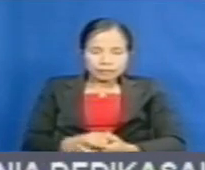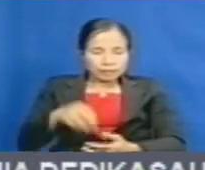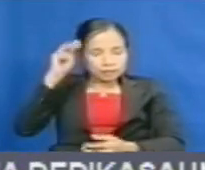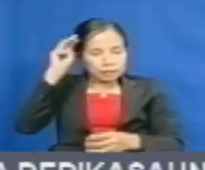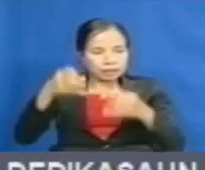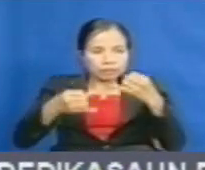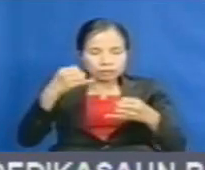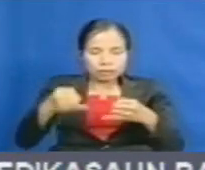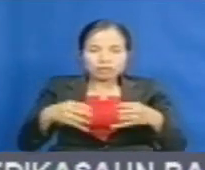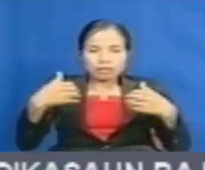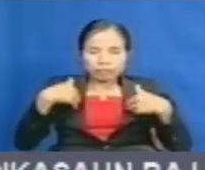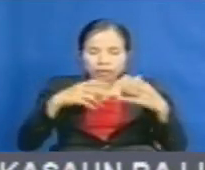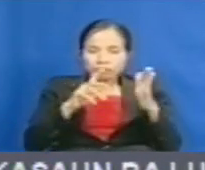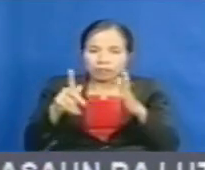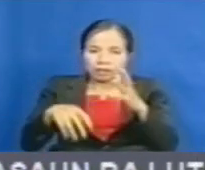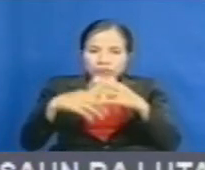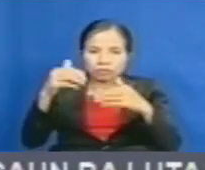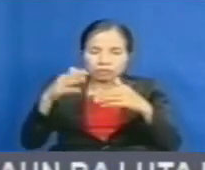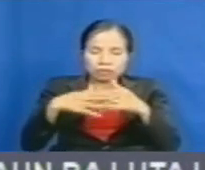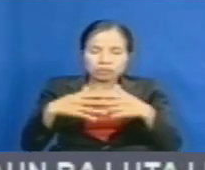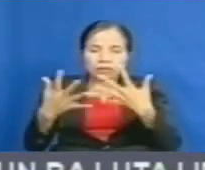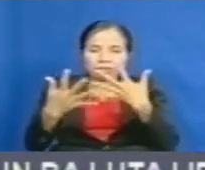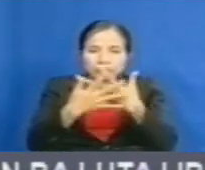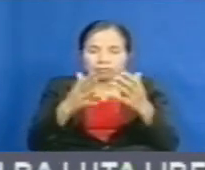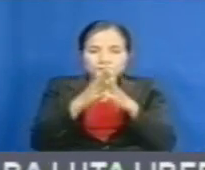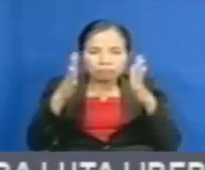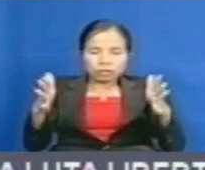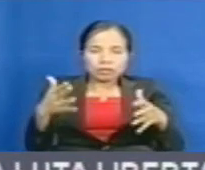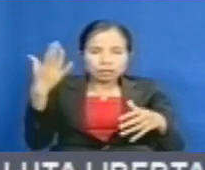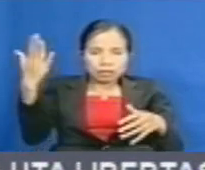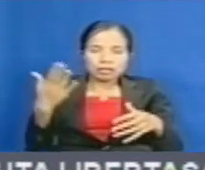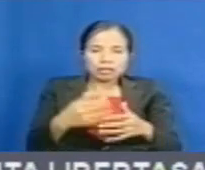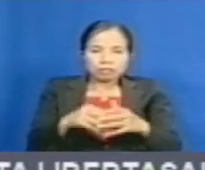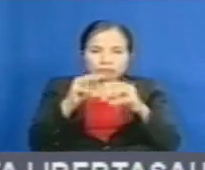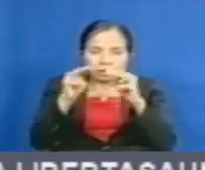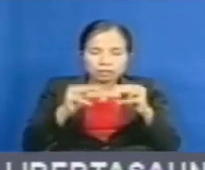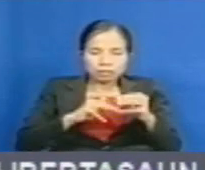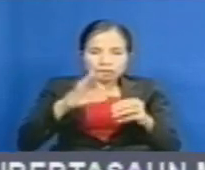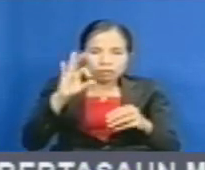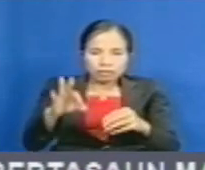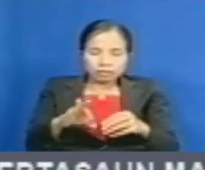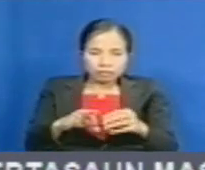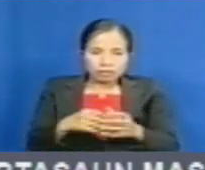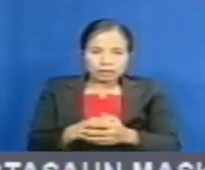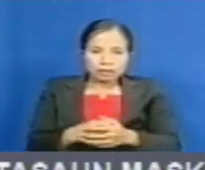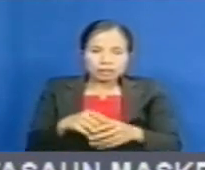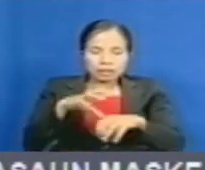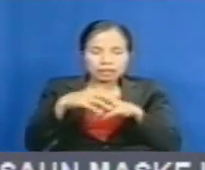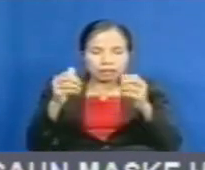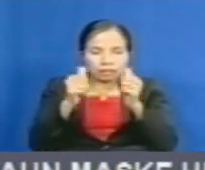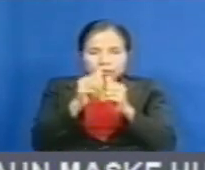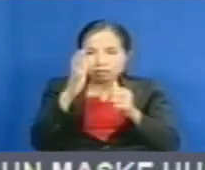Ministério de Justiça e Rona Plano a tu constrói prisão Botida e a Weberek, município Manufahi e a Rai Hectares